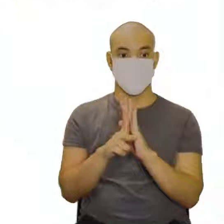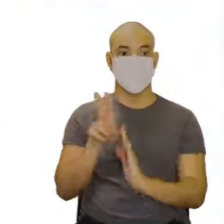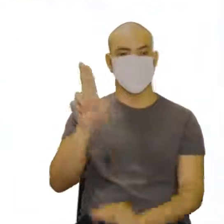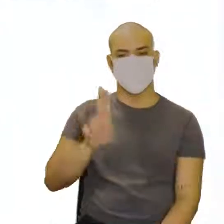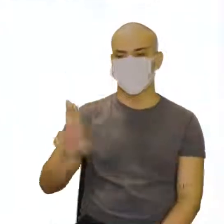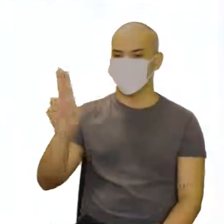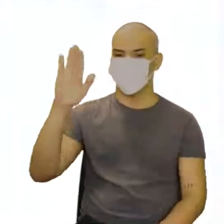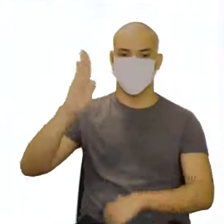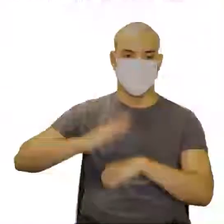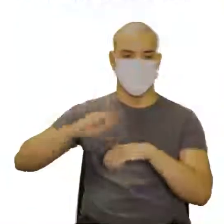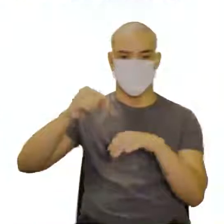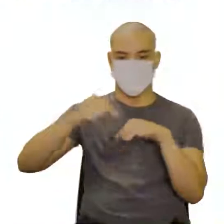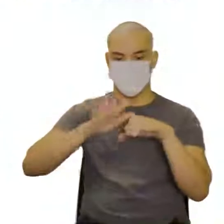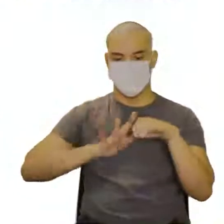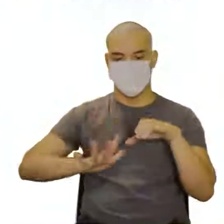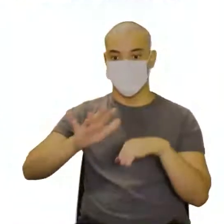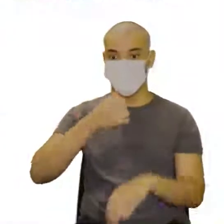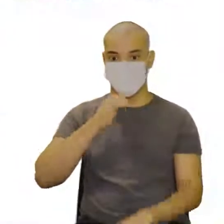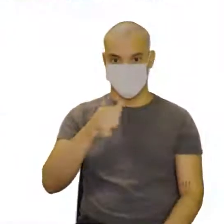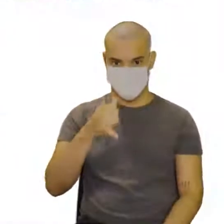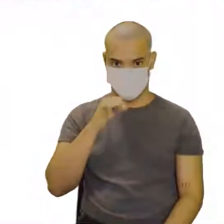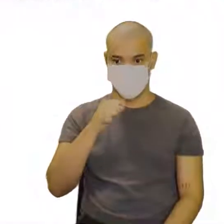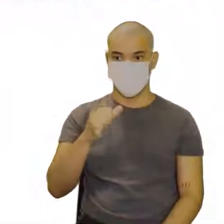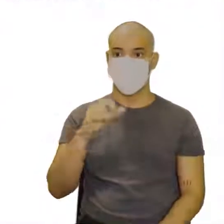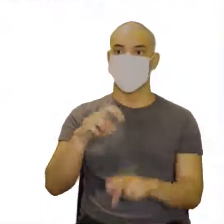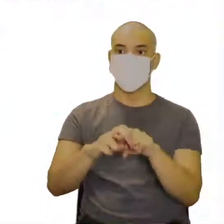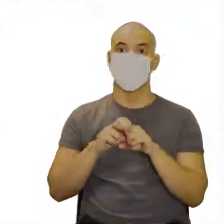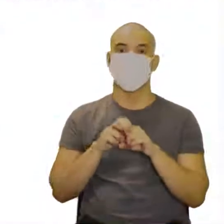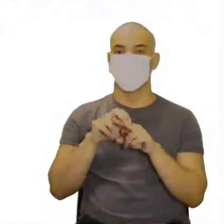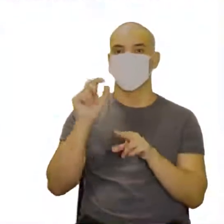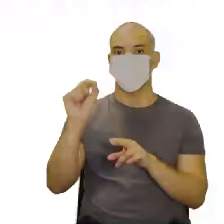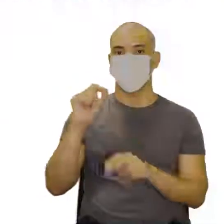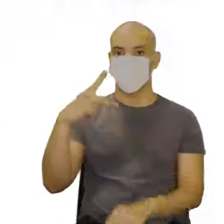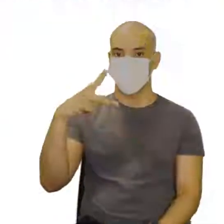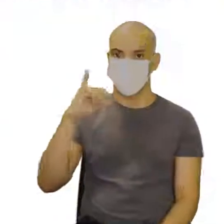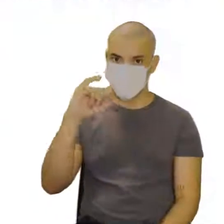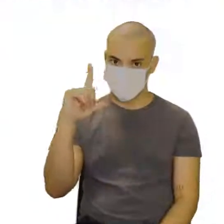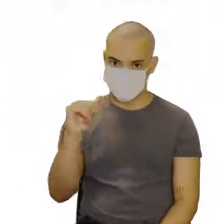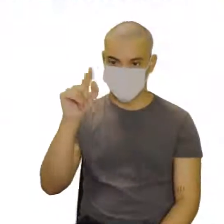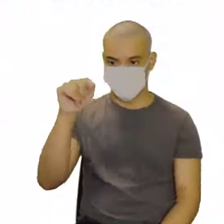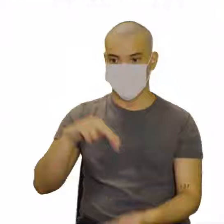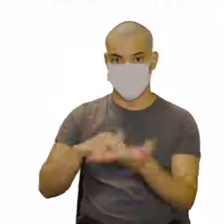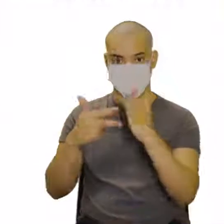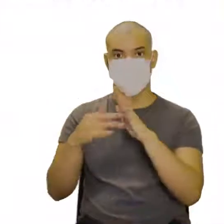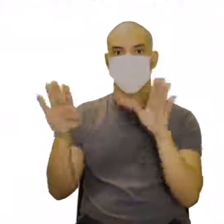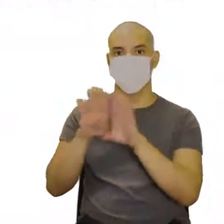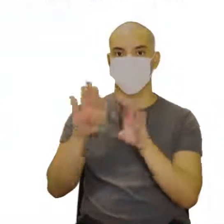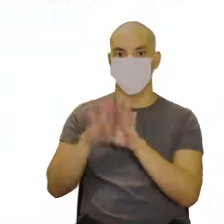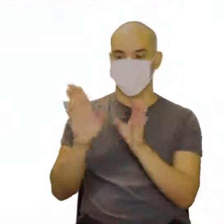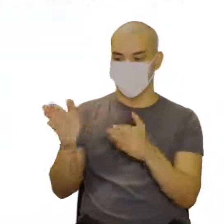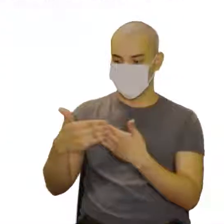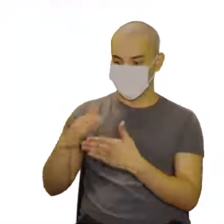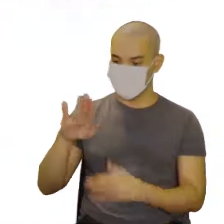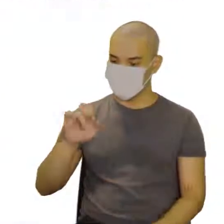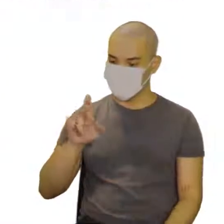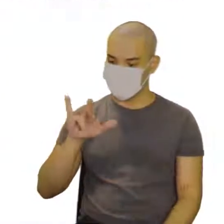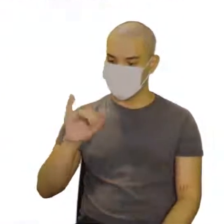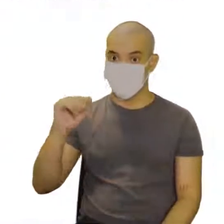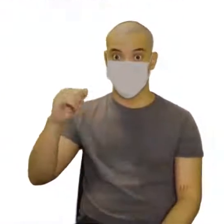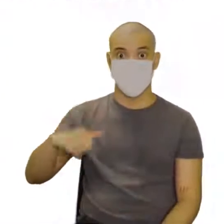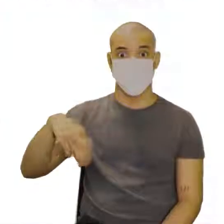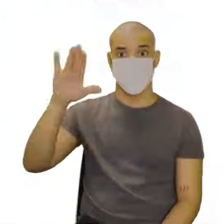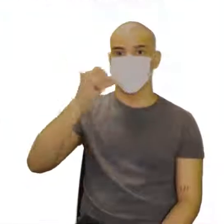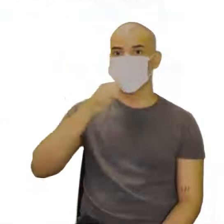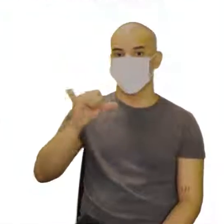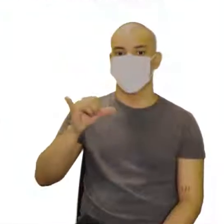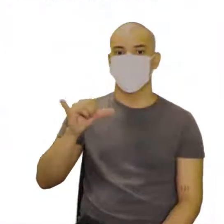úteis em circuitos eletrônicos, tá, pessoal? Então, a pilha, que é uma bateria, ela armazena maior energia e